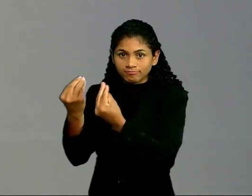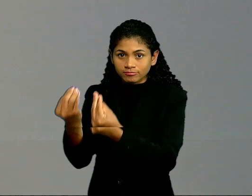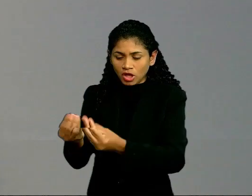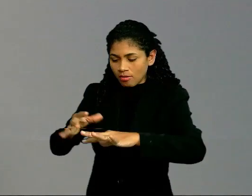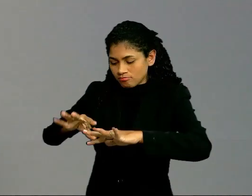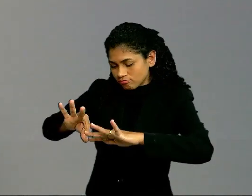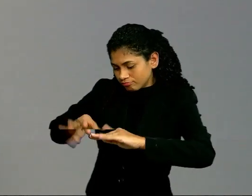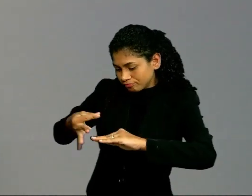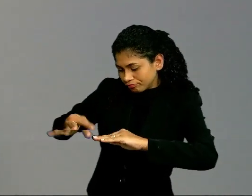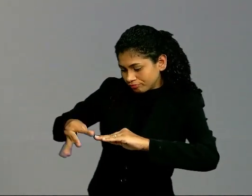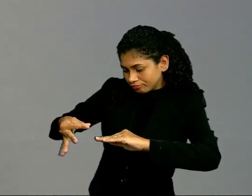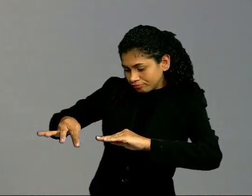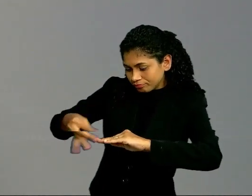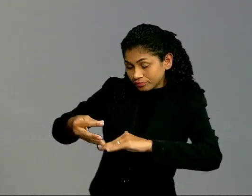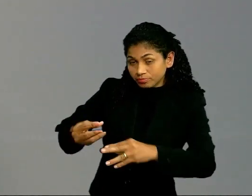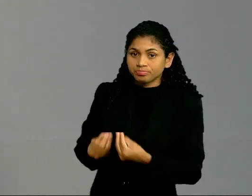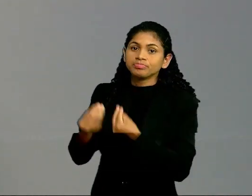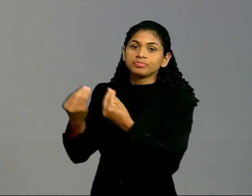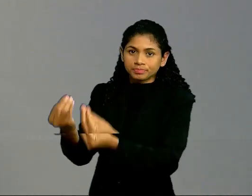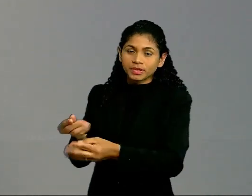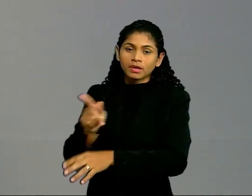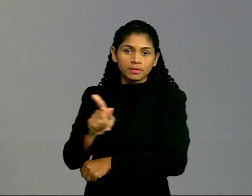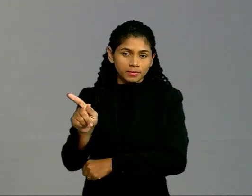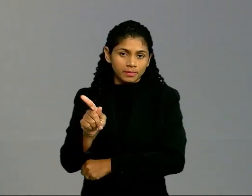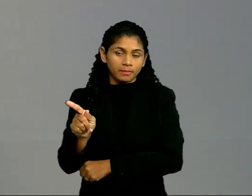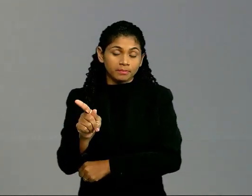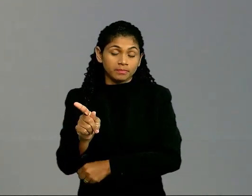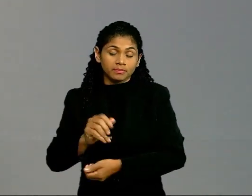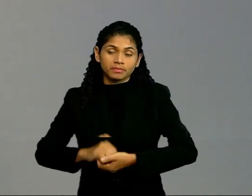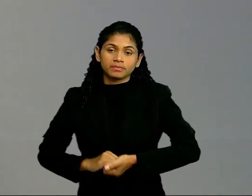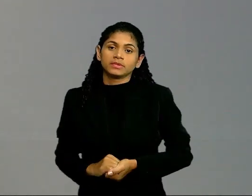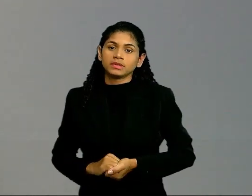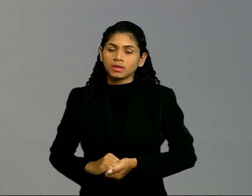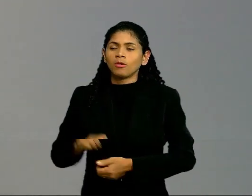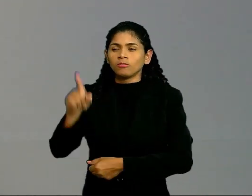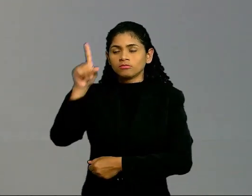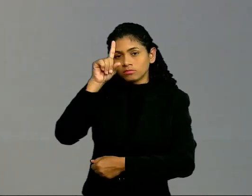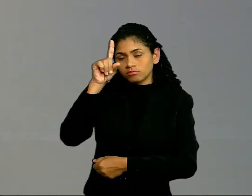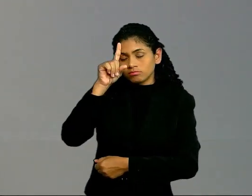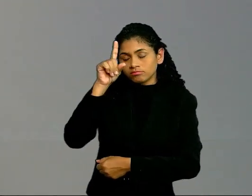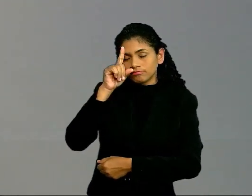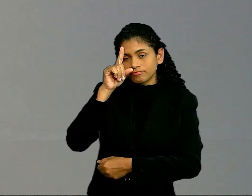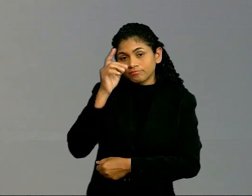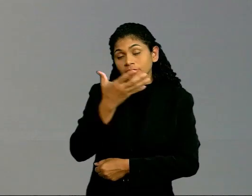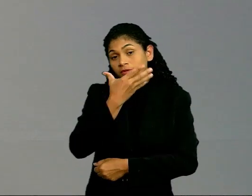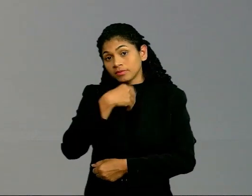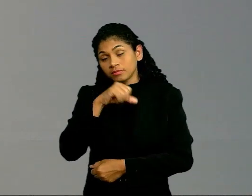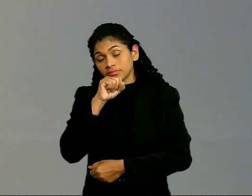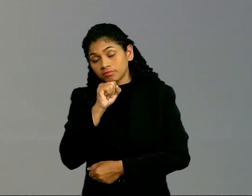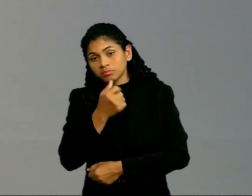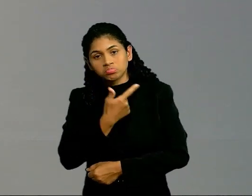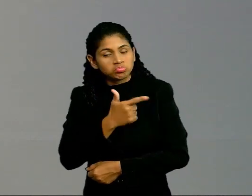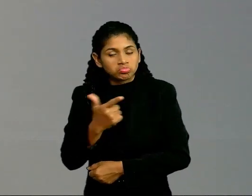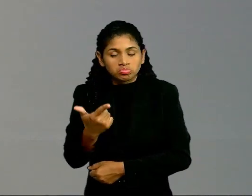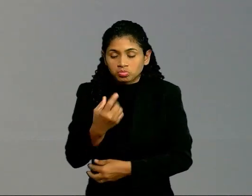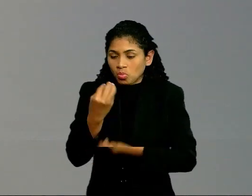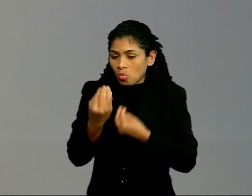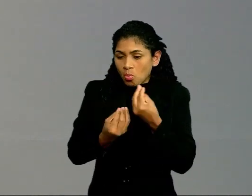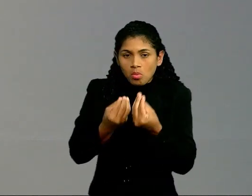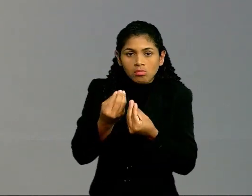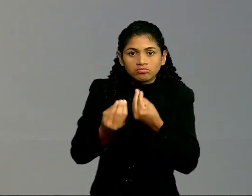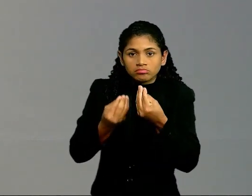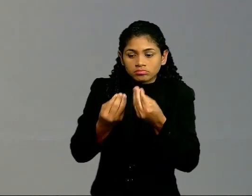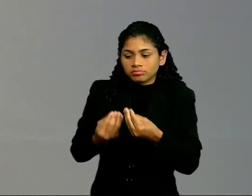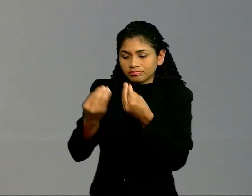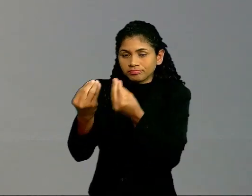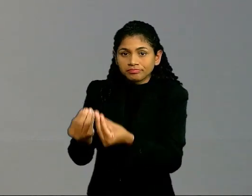que não tem condições de comprar um sapato, dar um presente de aniversário digno para a filha e se vira com o que tem